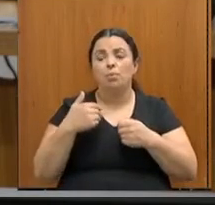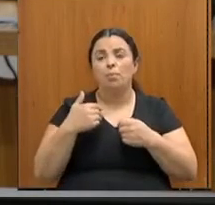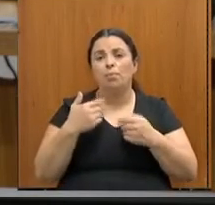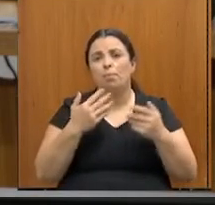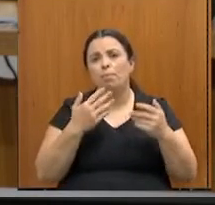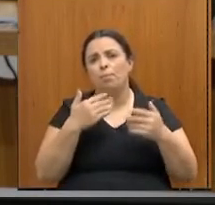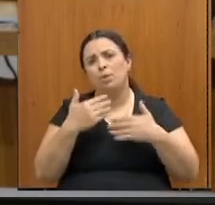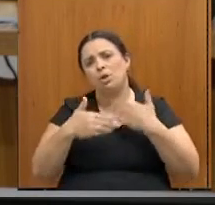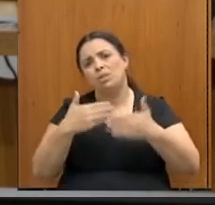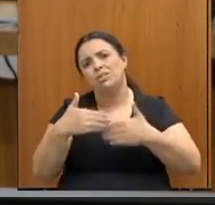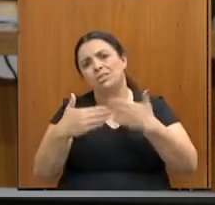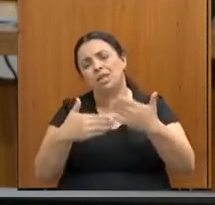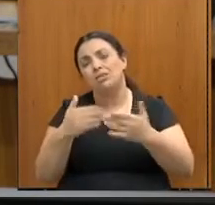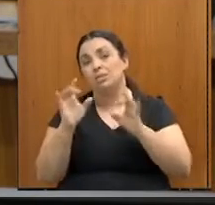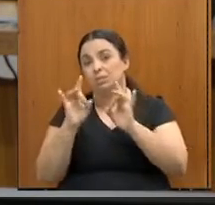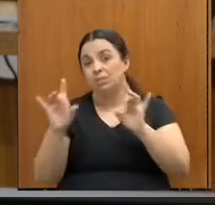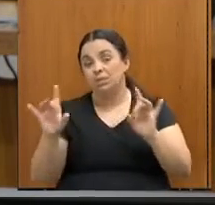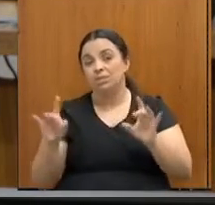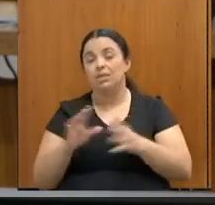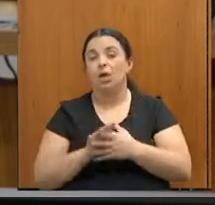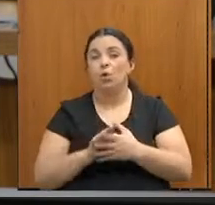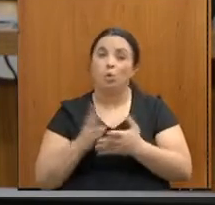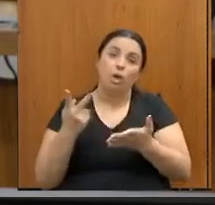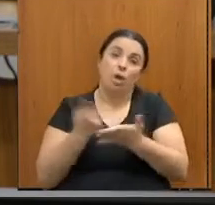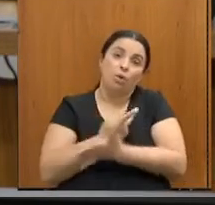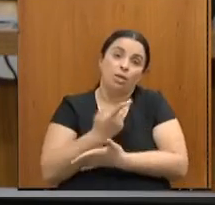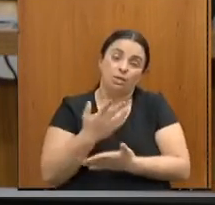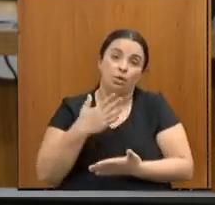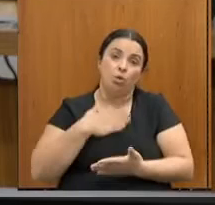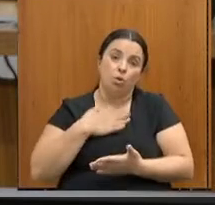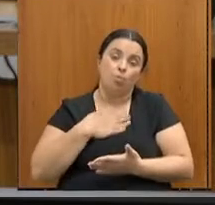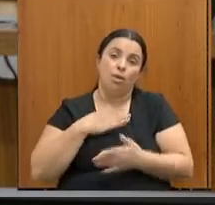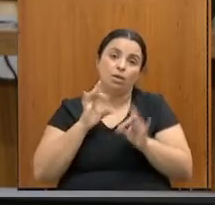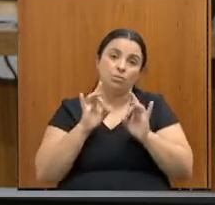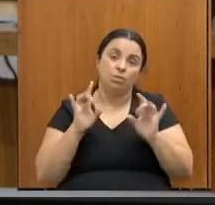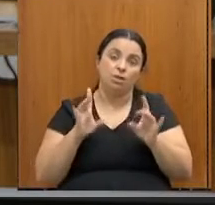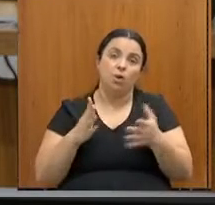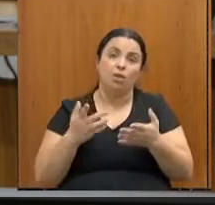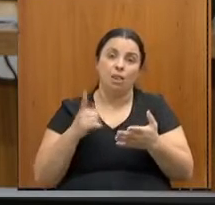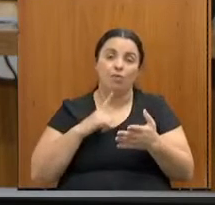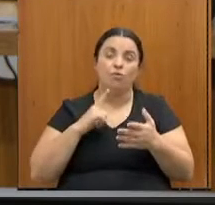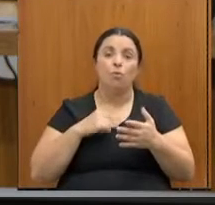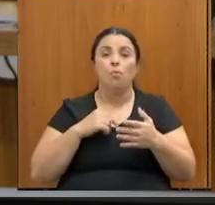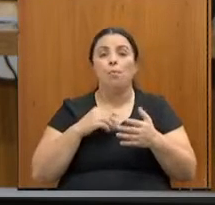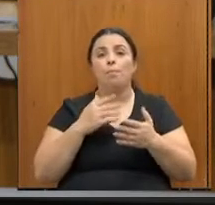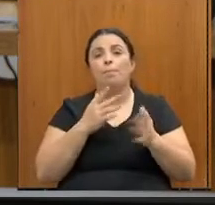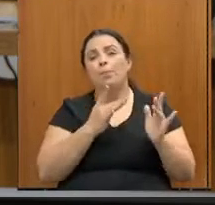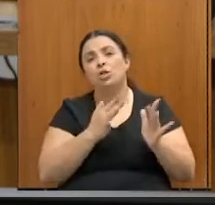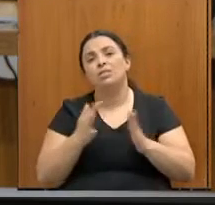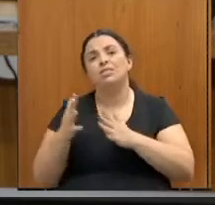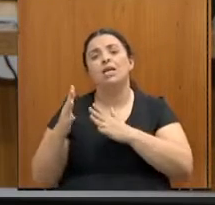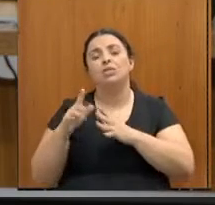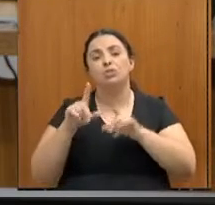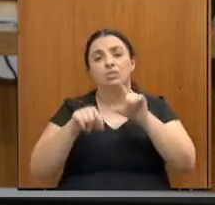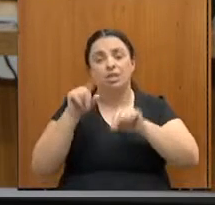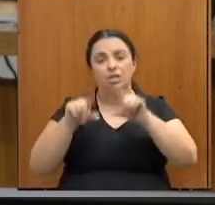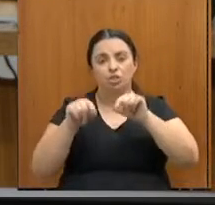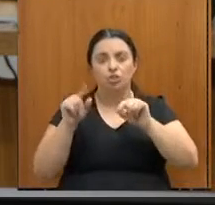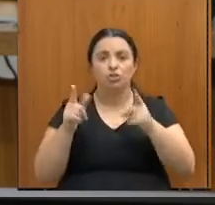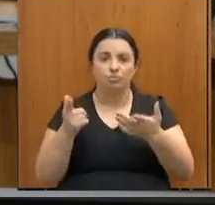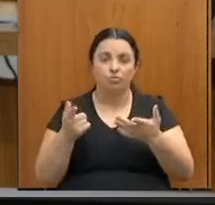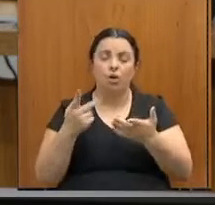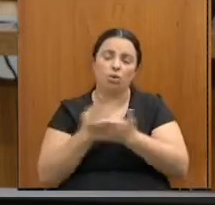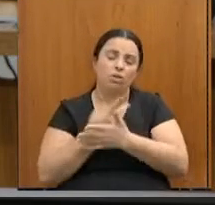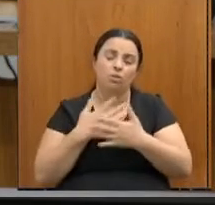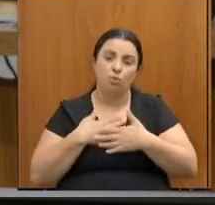foi o que aconteceu no meu caso específico né no processo seletivo eu sou formado